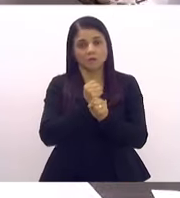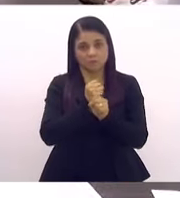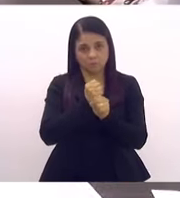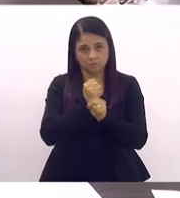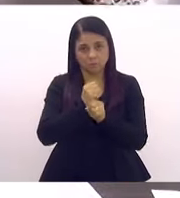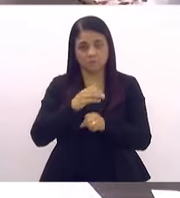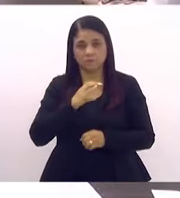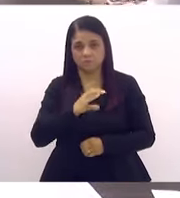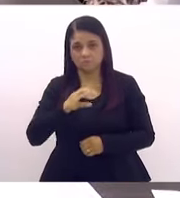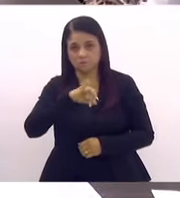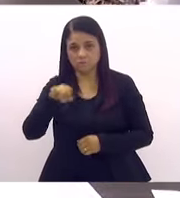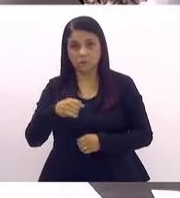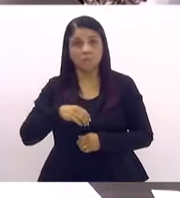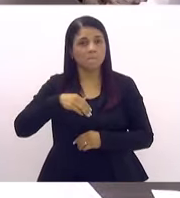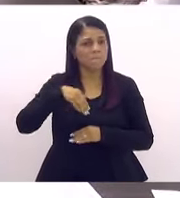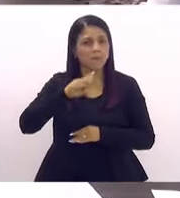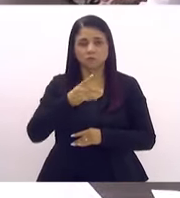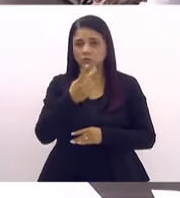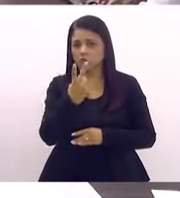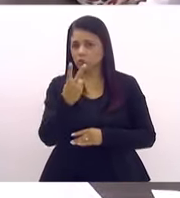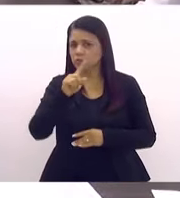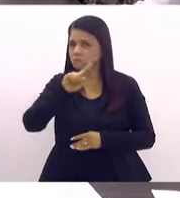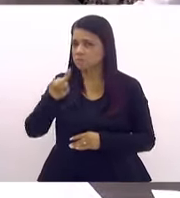prévia, mais de 2 mil projetos que nós